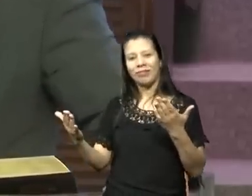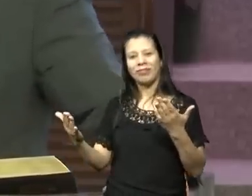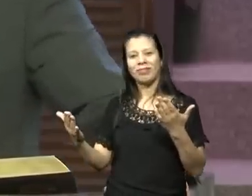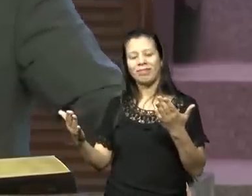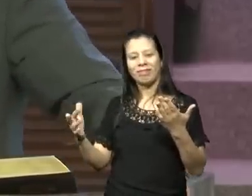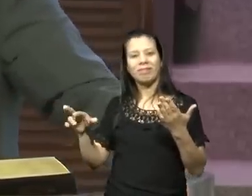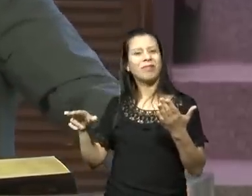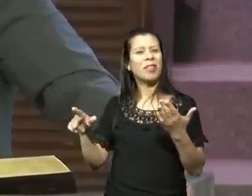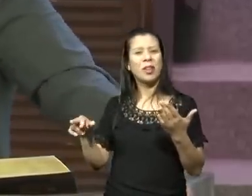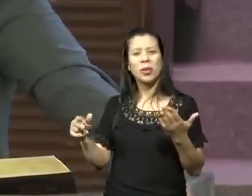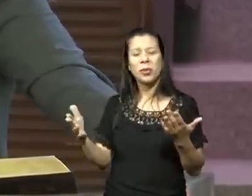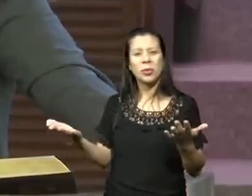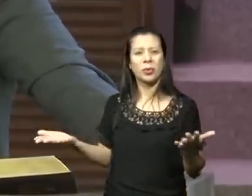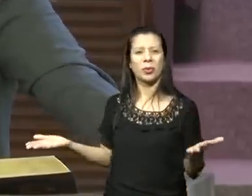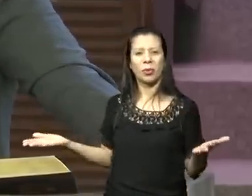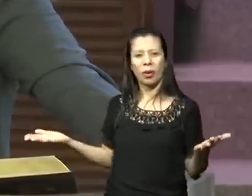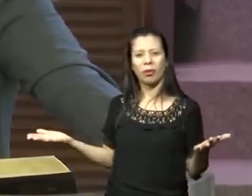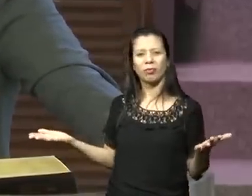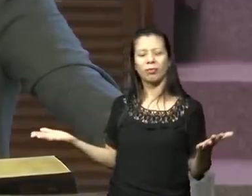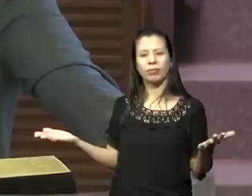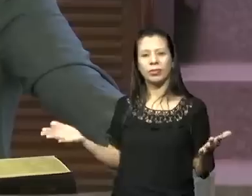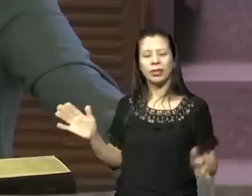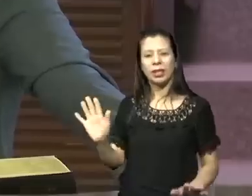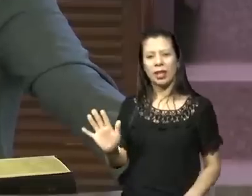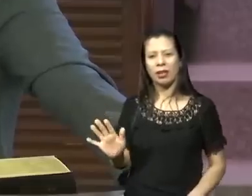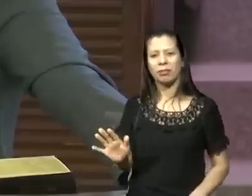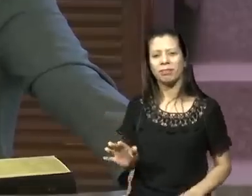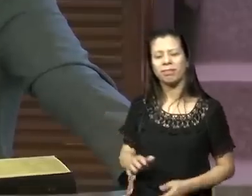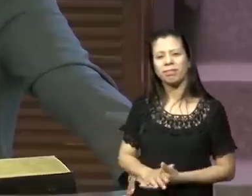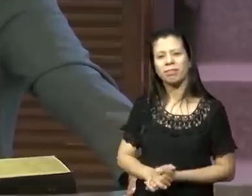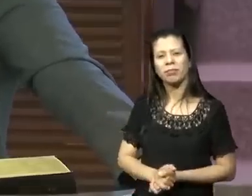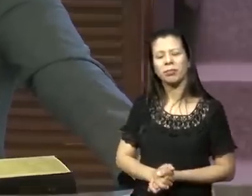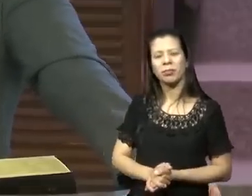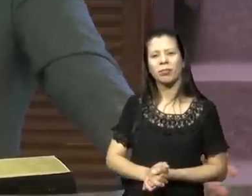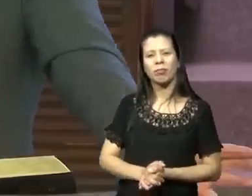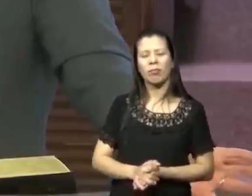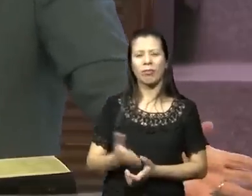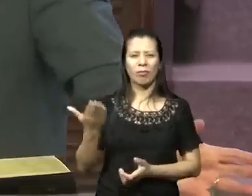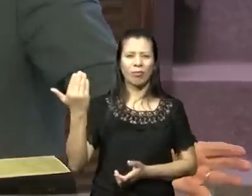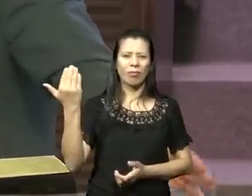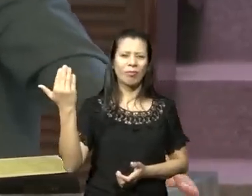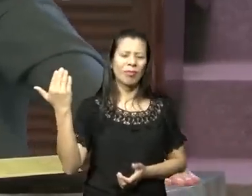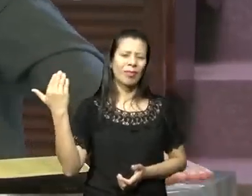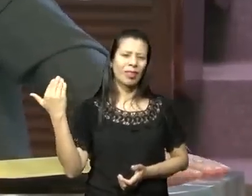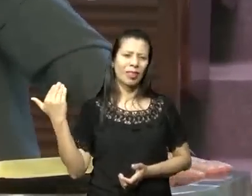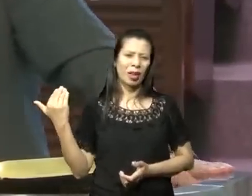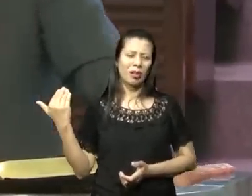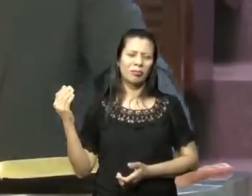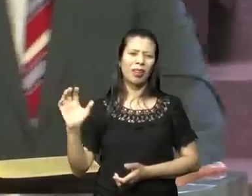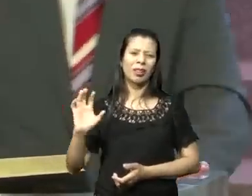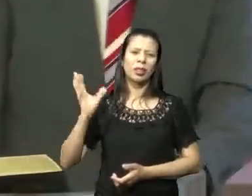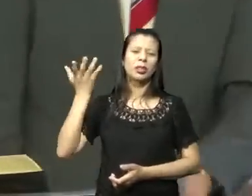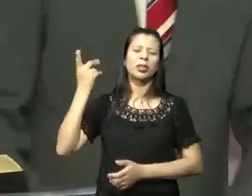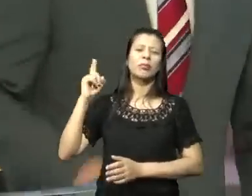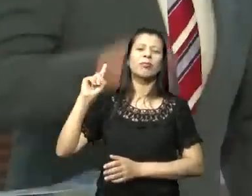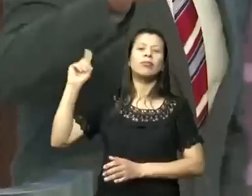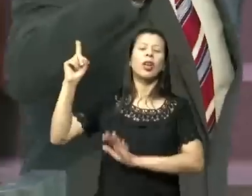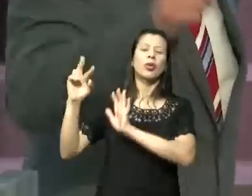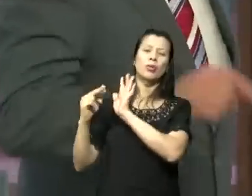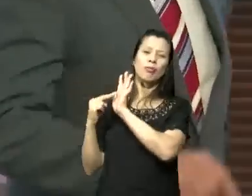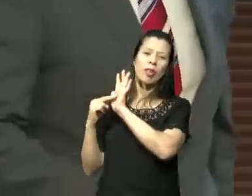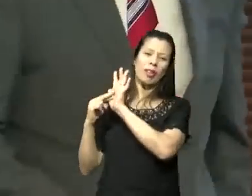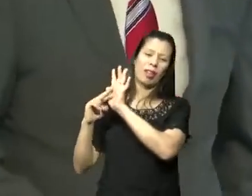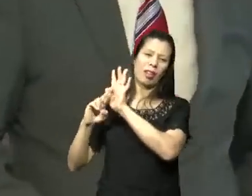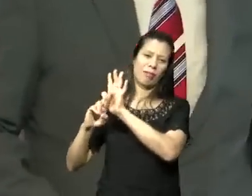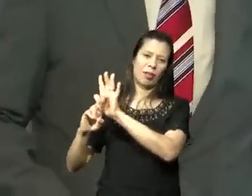ali o Shekinah no tempo de Salomão mas pastor o que isso tem a ver comigo tem